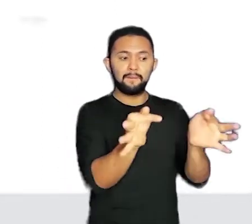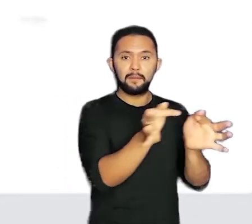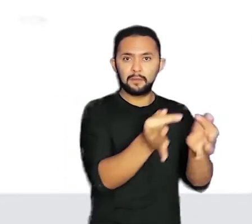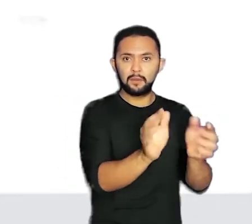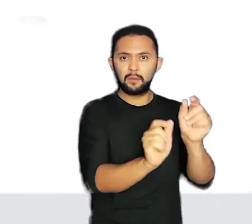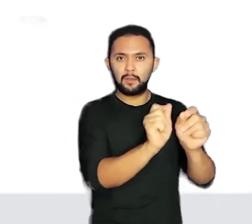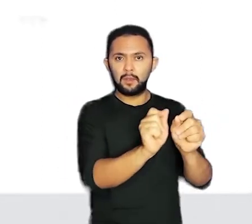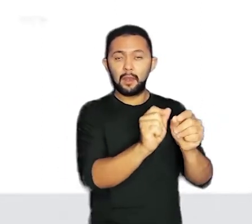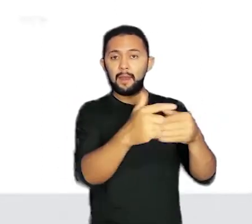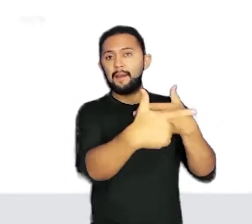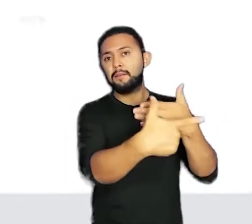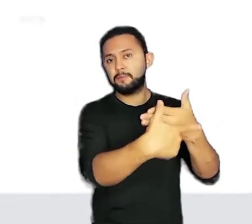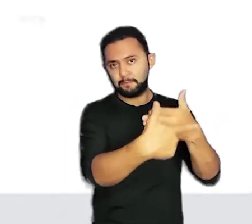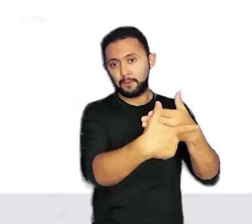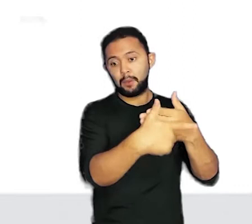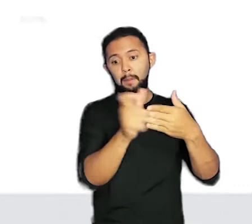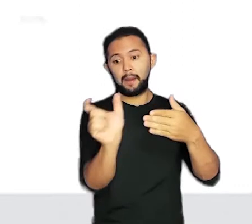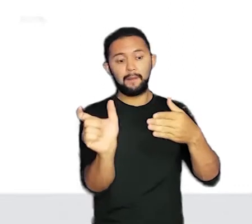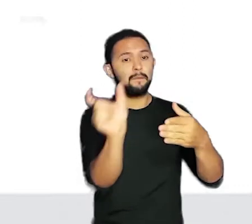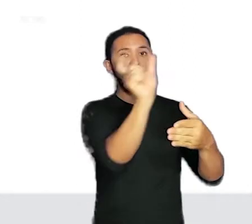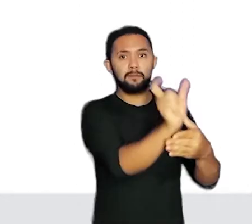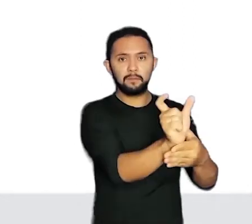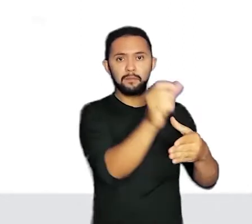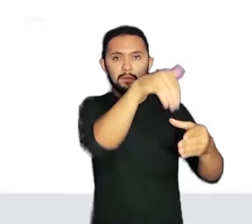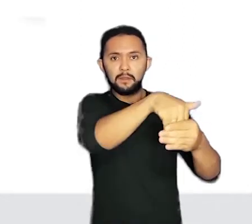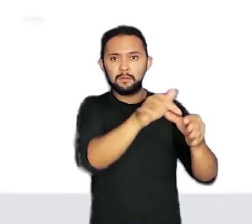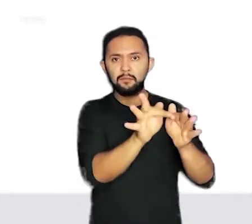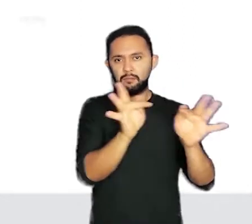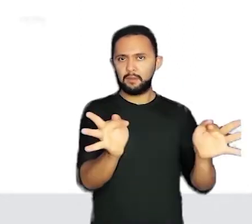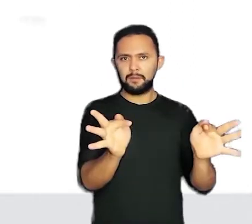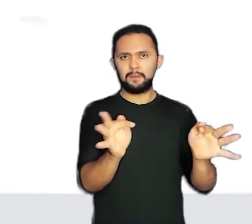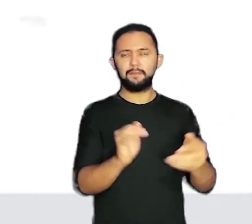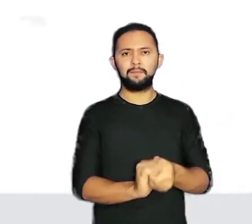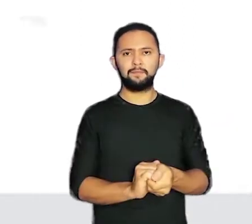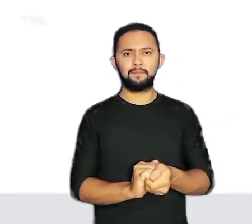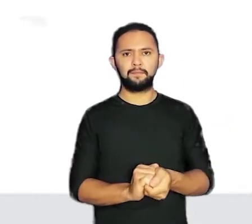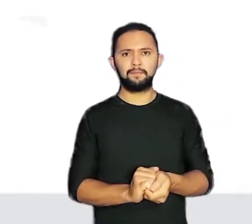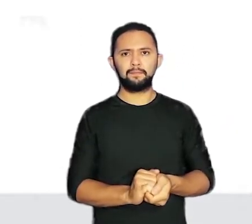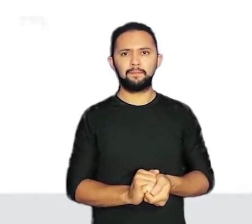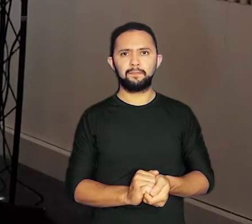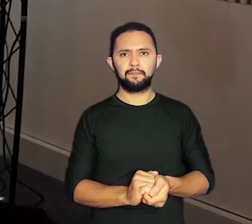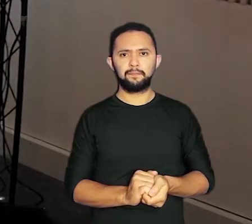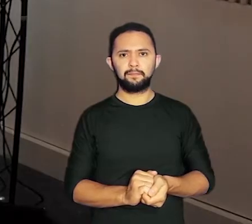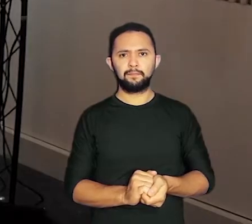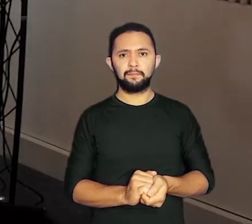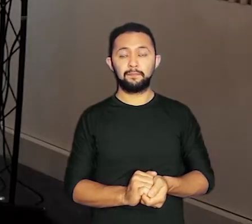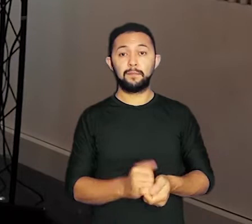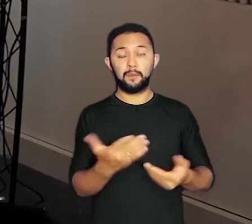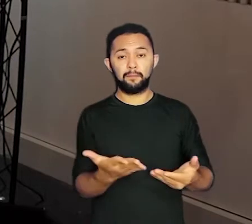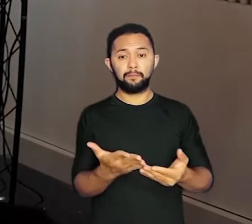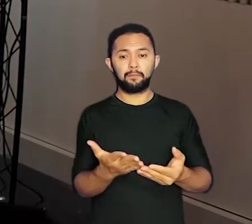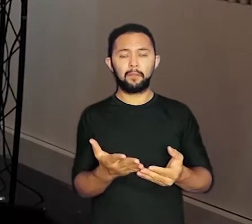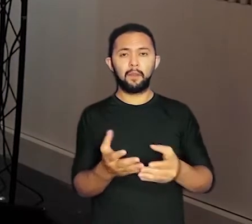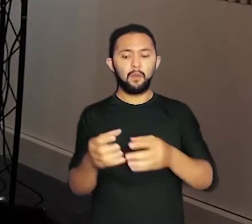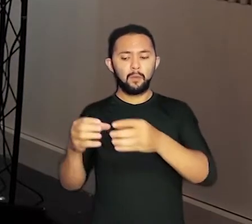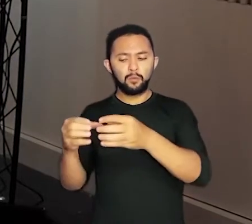tratar da função que essa palavra vai assumir dentro de uma determinada oração. Então, quando a gente fala em